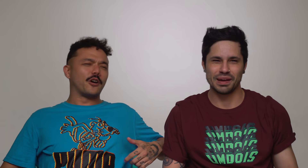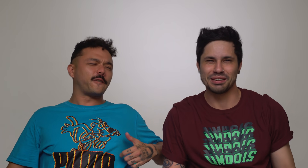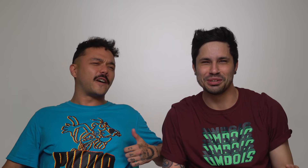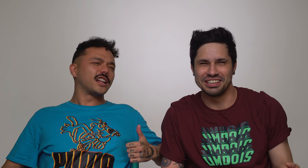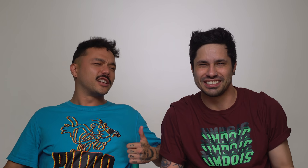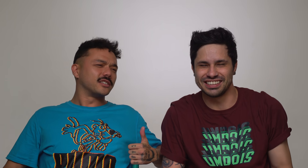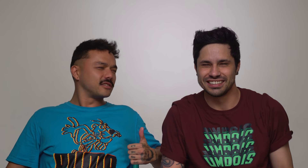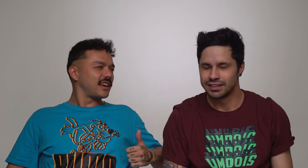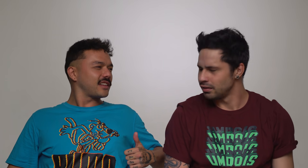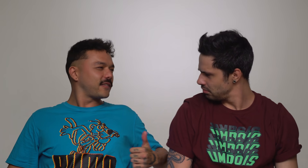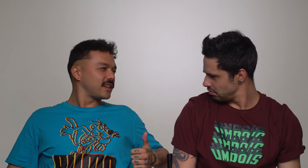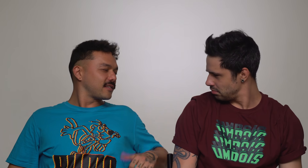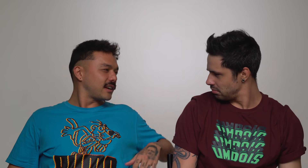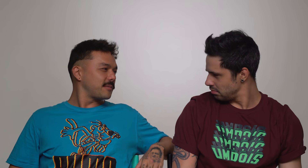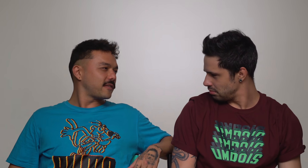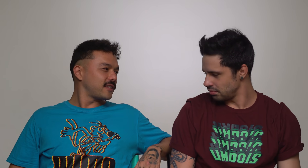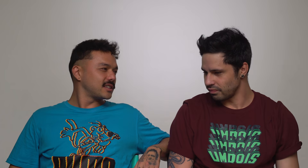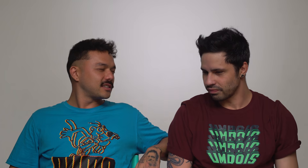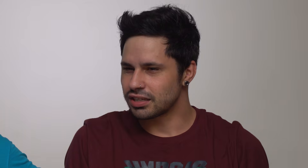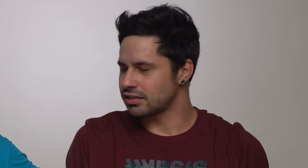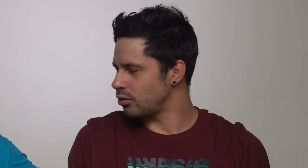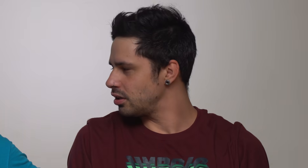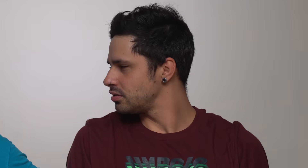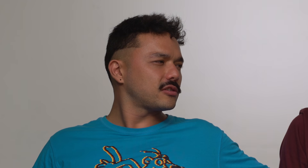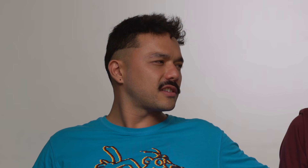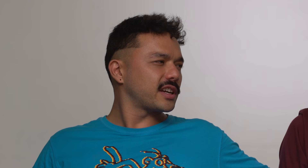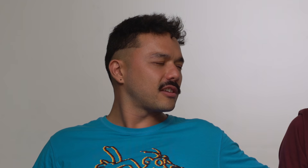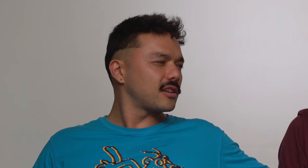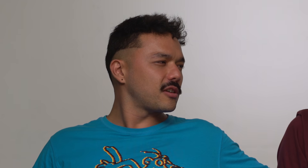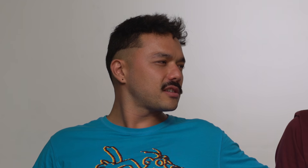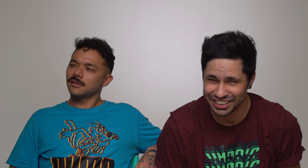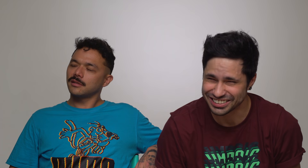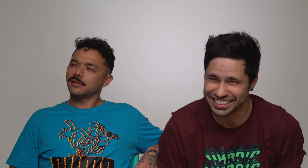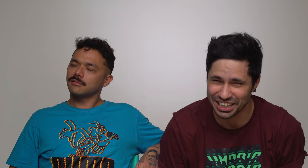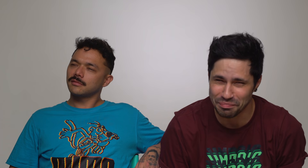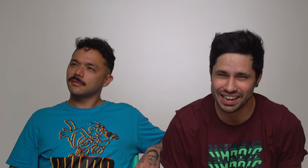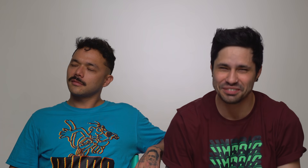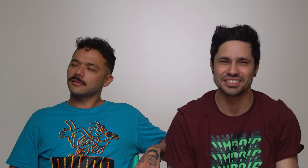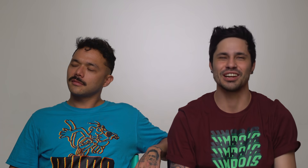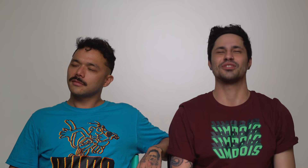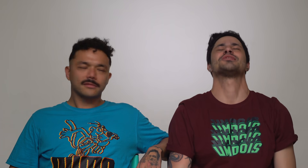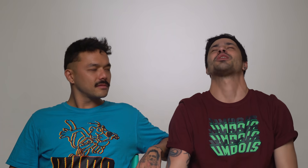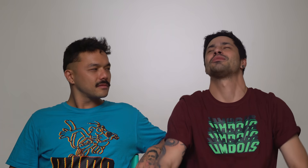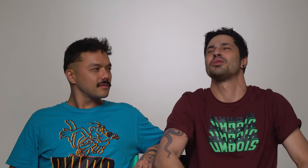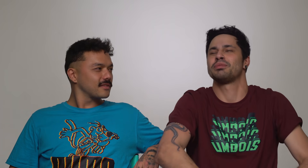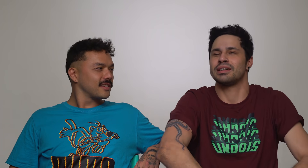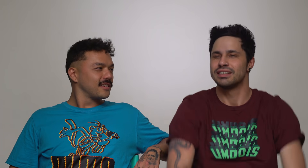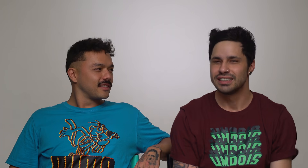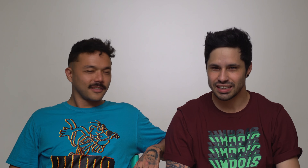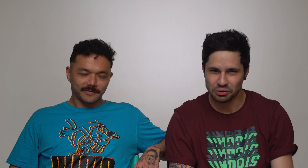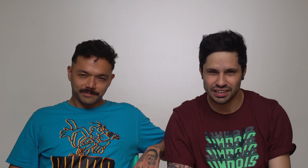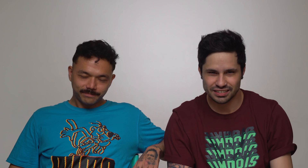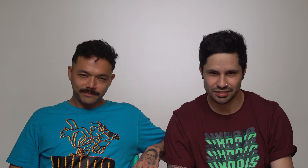I am your father. Não é isso que ele fala? I am your father. Isso é Star Wars? E o Schwarzenegger tá no Star Wars? Eu acho que a gente ia reparar, mano, se ele fosse um Stormtrooper,